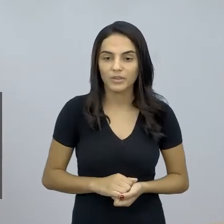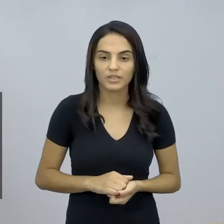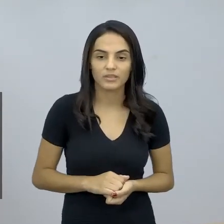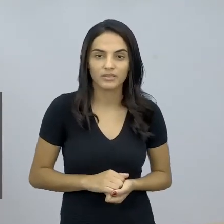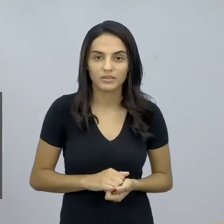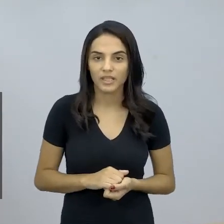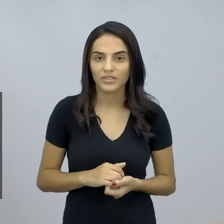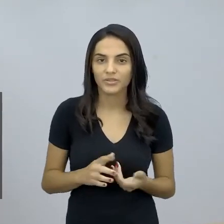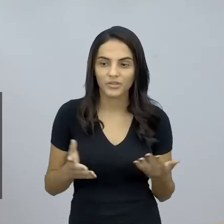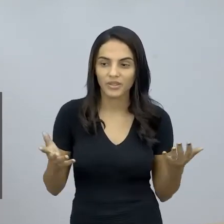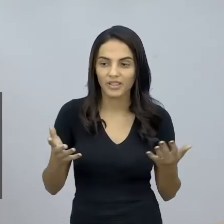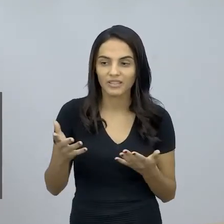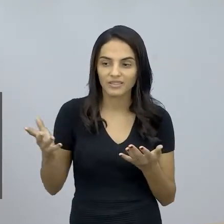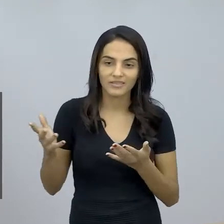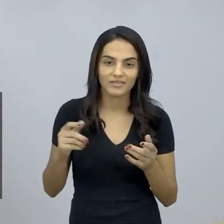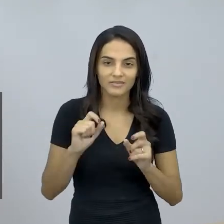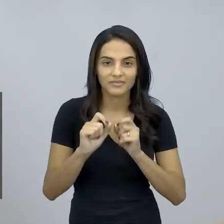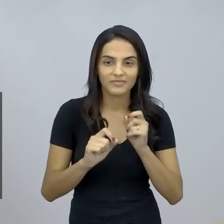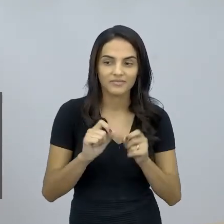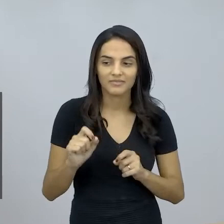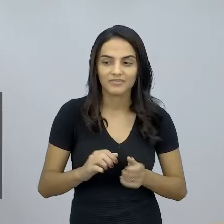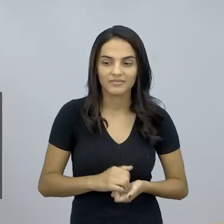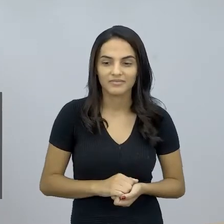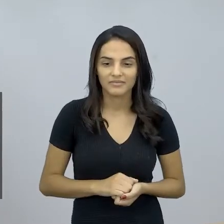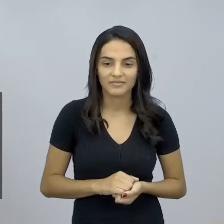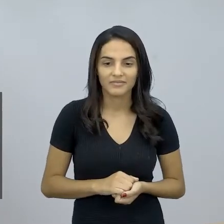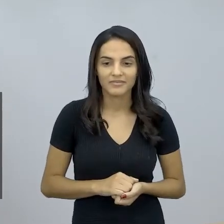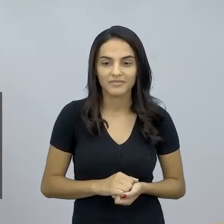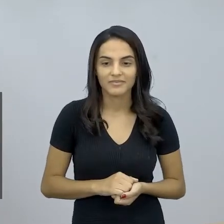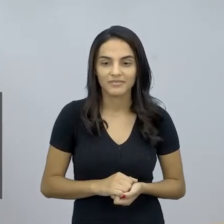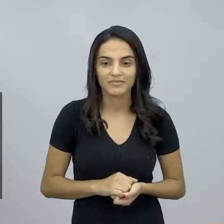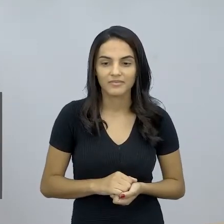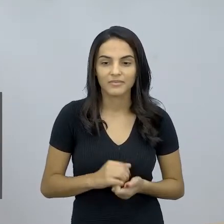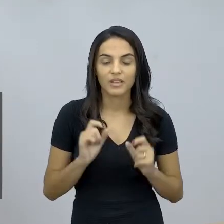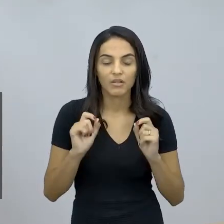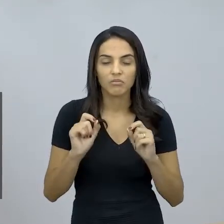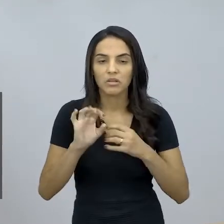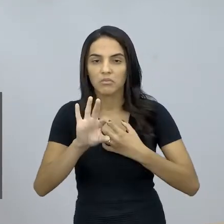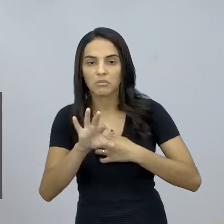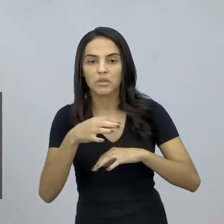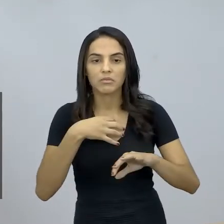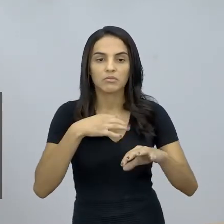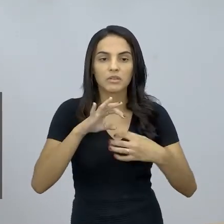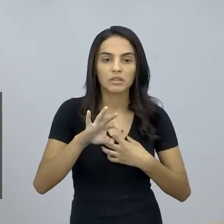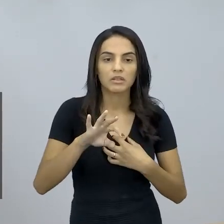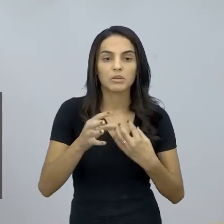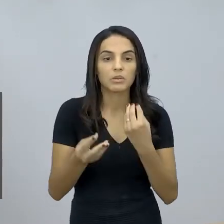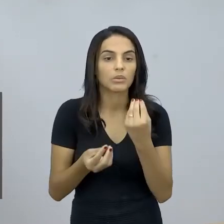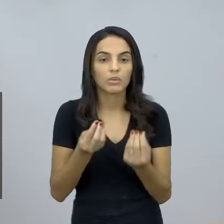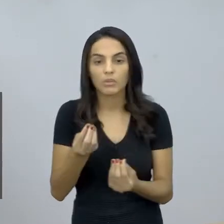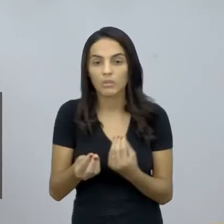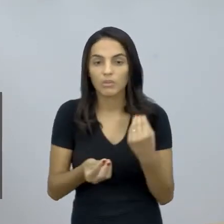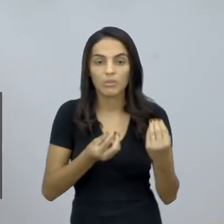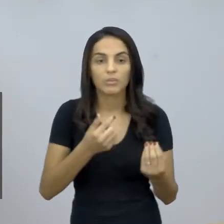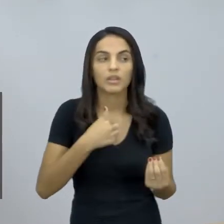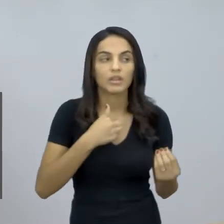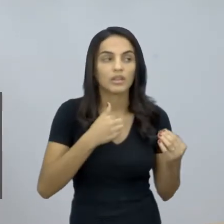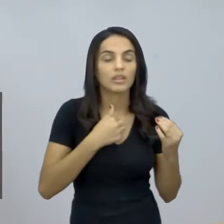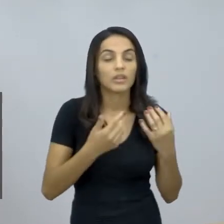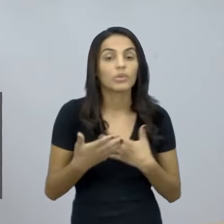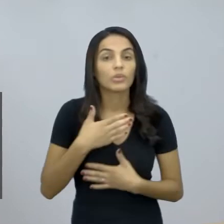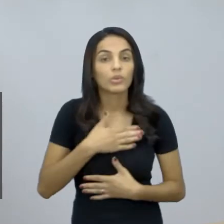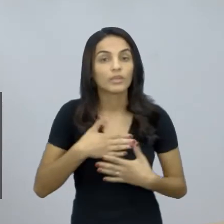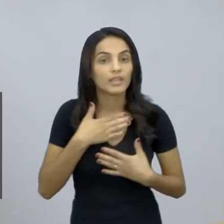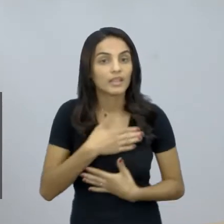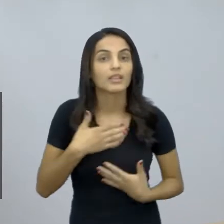isso, é a empatia, né? É se colocar no lugar dele, como é que eu reagiria, como é que eu gostaria de